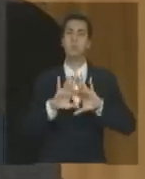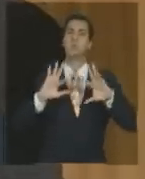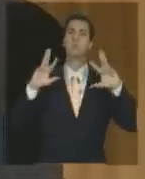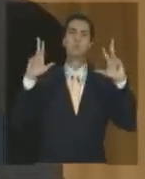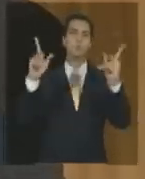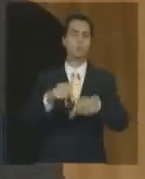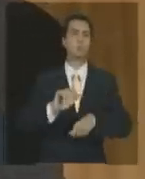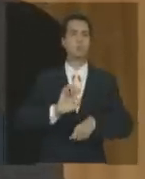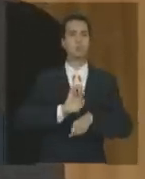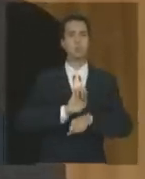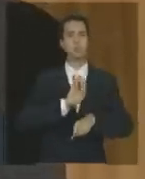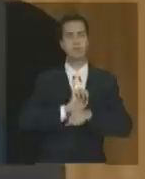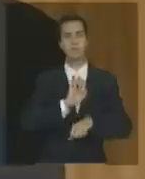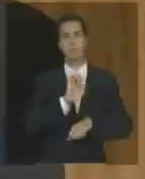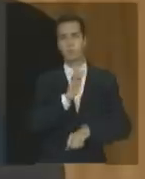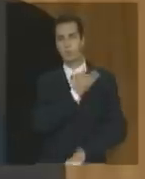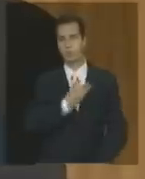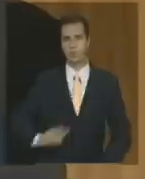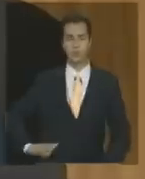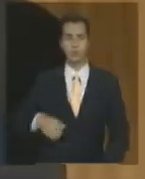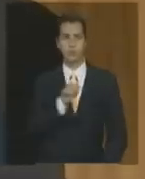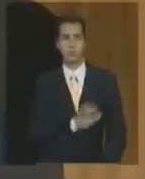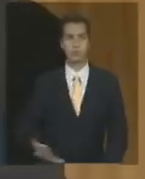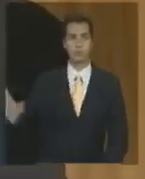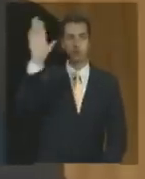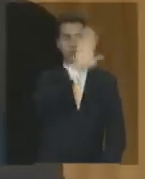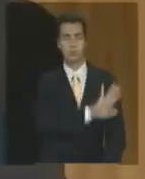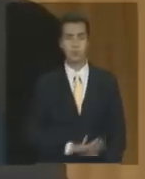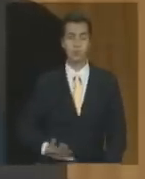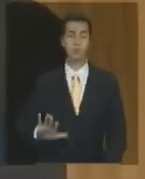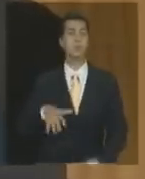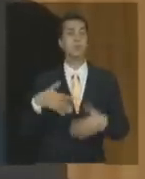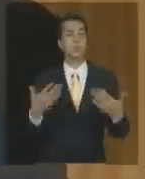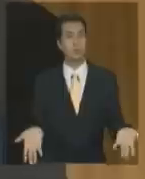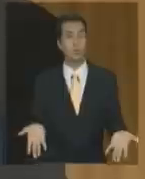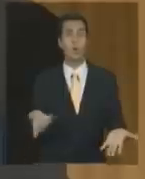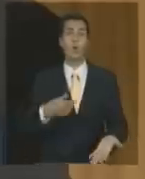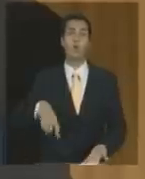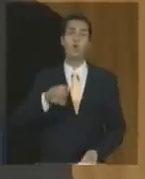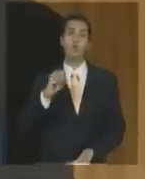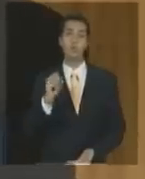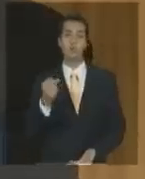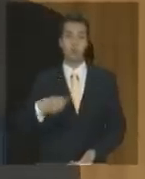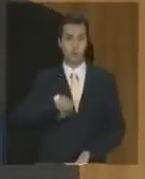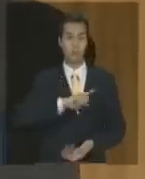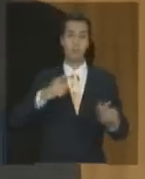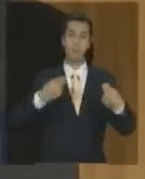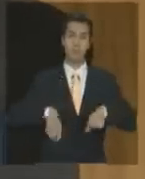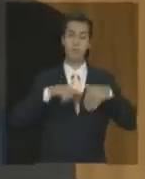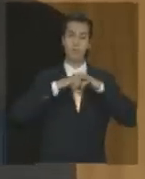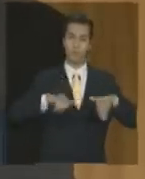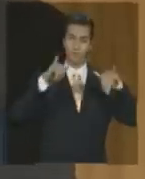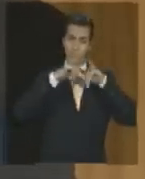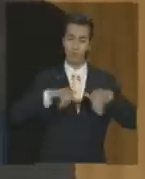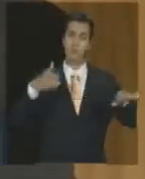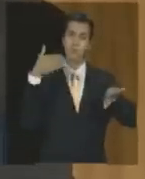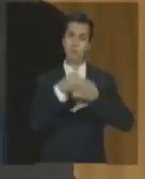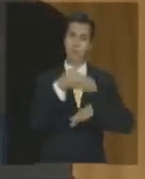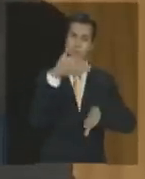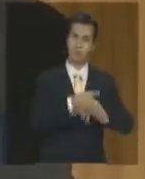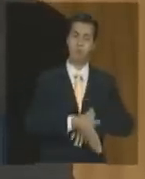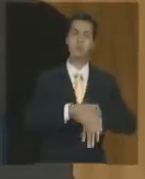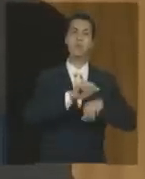do Estado. Isso é absolutamente fundamental. Ou nós teremos, de fato, acesso à informação, seja por